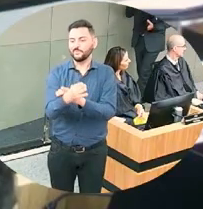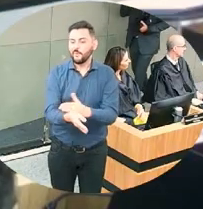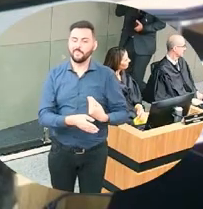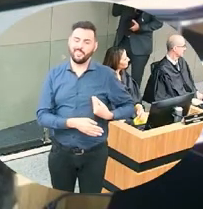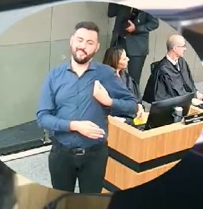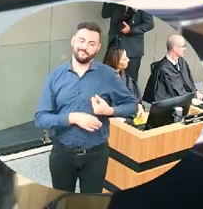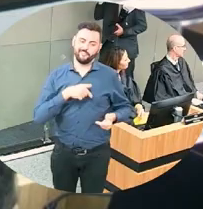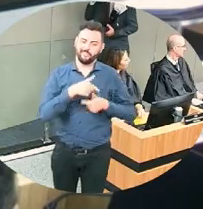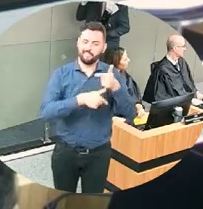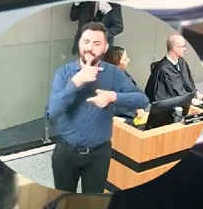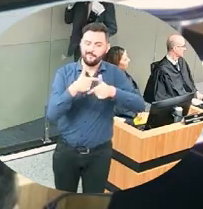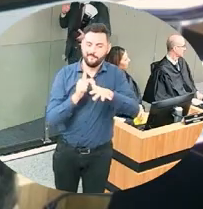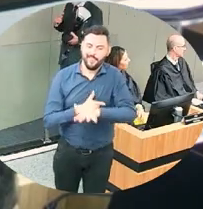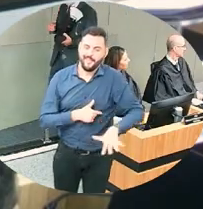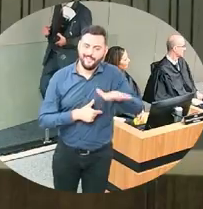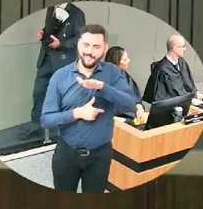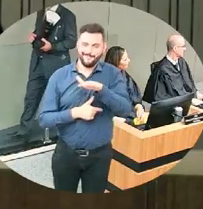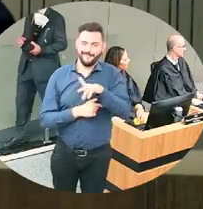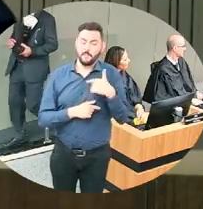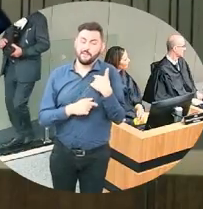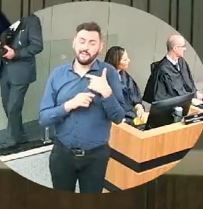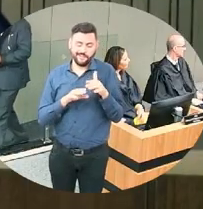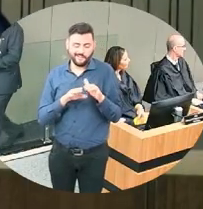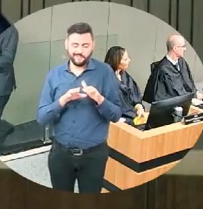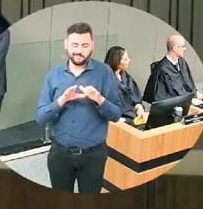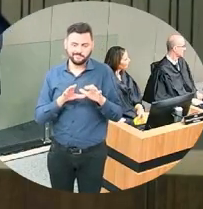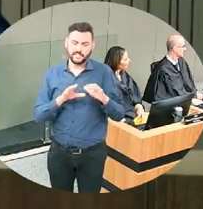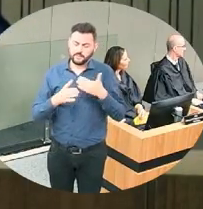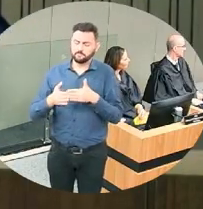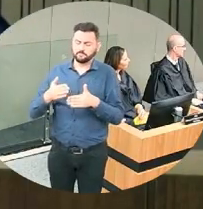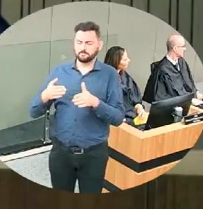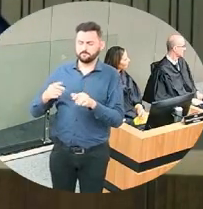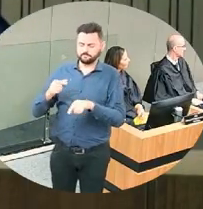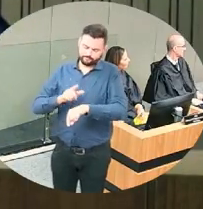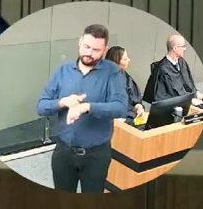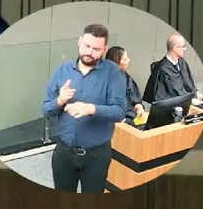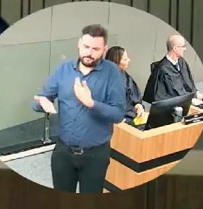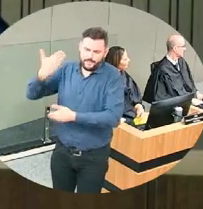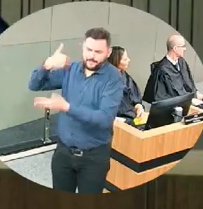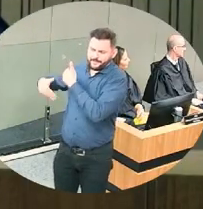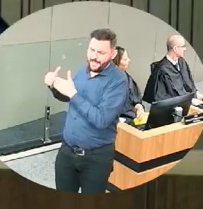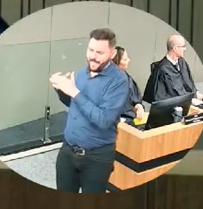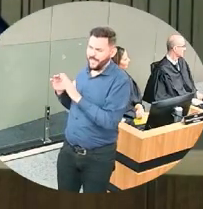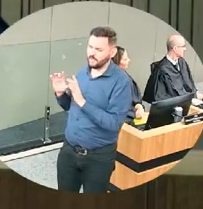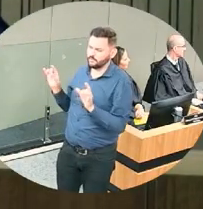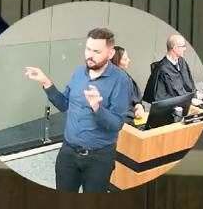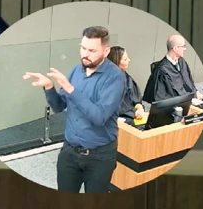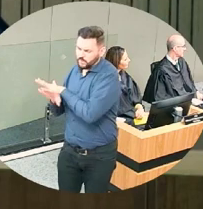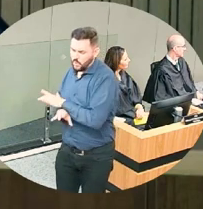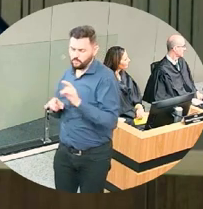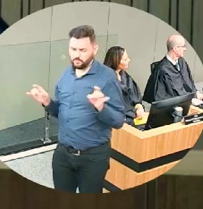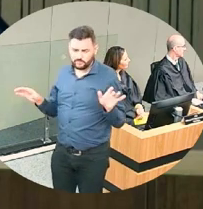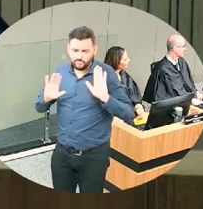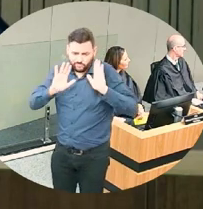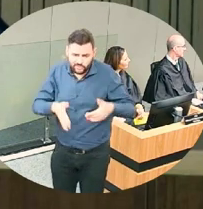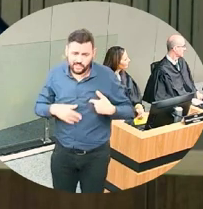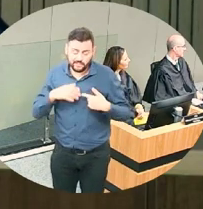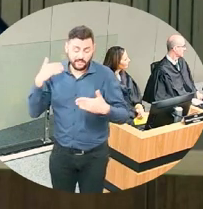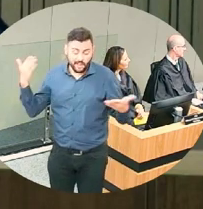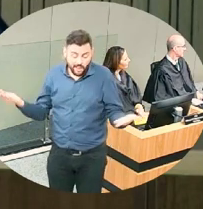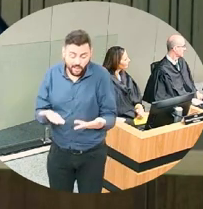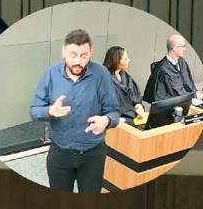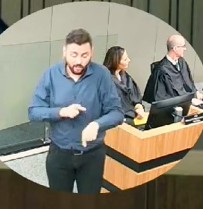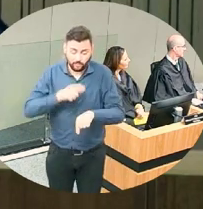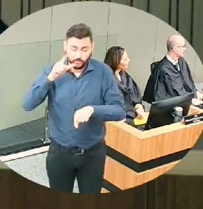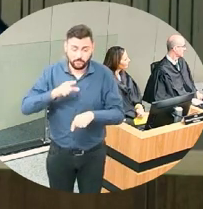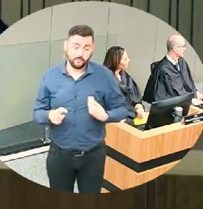Heráclito mais um ciclo fica para trás e a hora de novas definições nem sempre tão Claras pois na medida